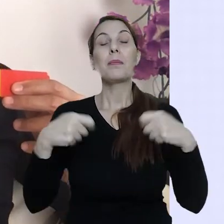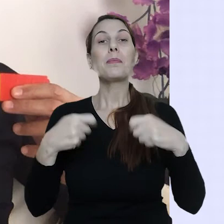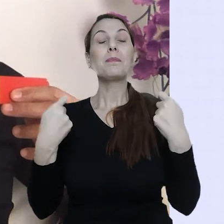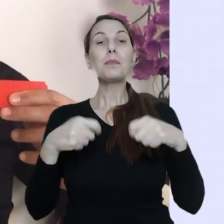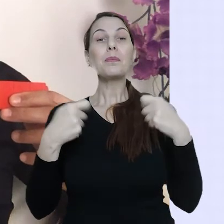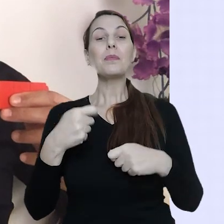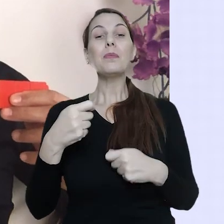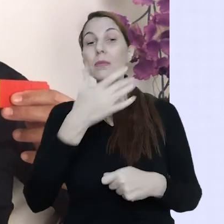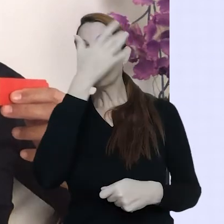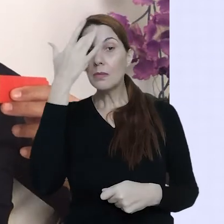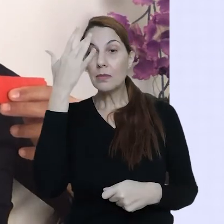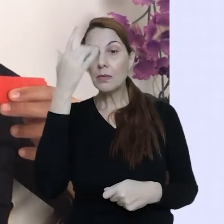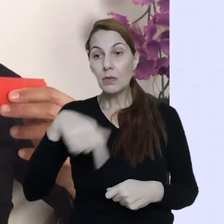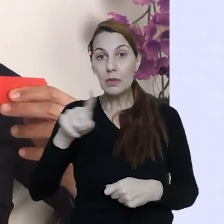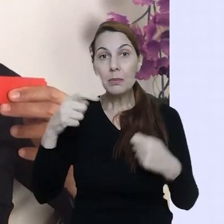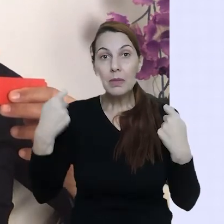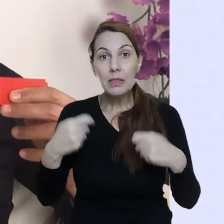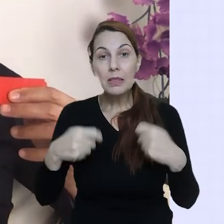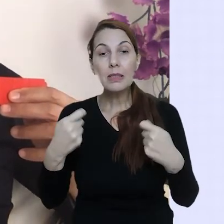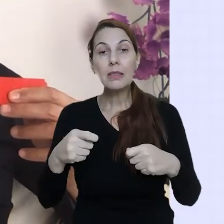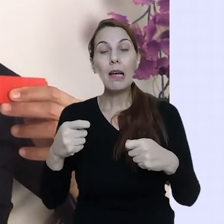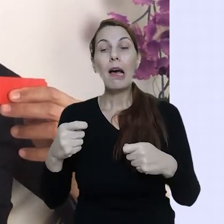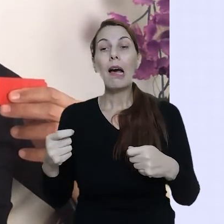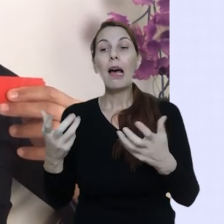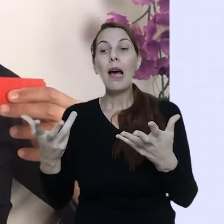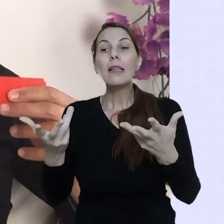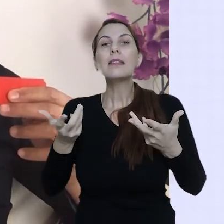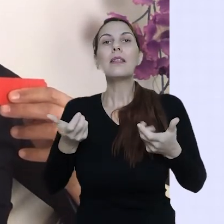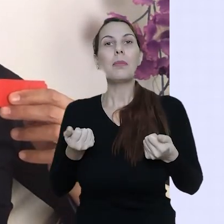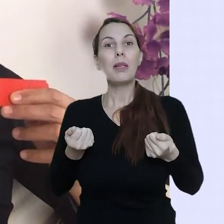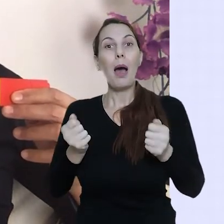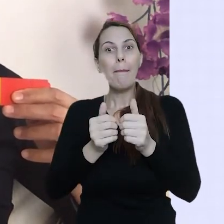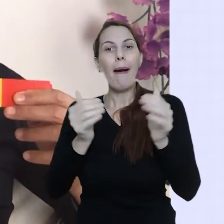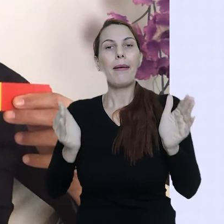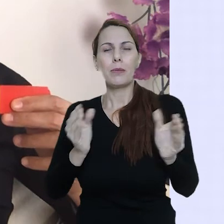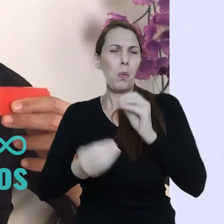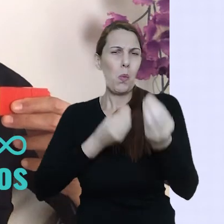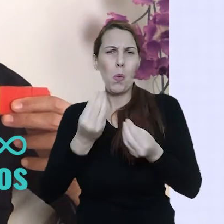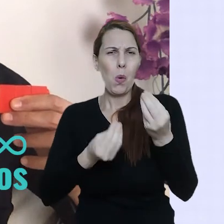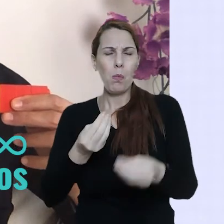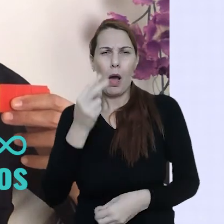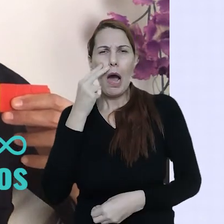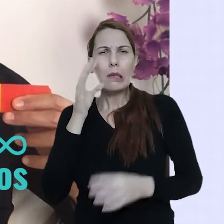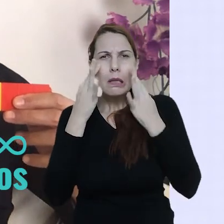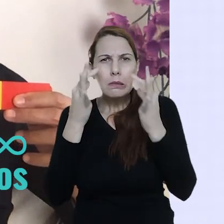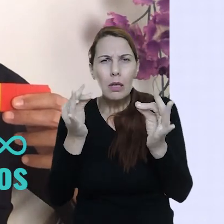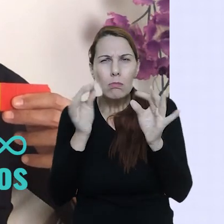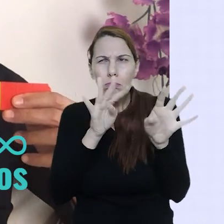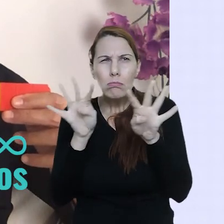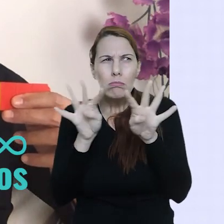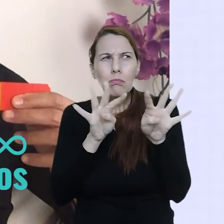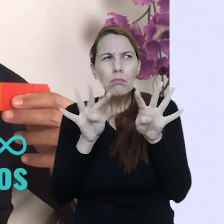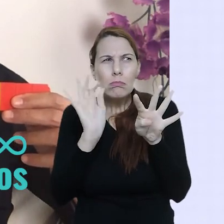E você precisa ter os seus canais abertos, os olhos e